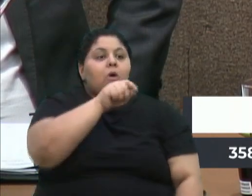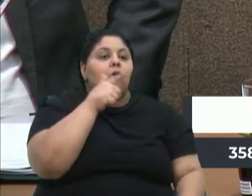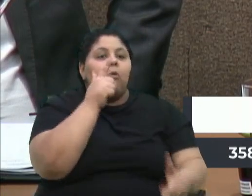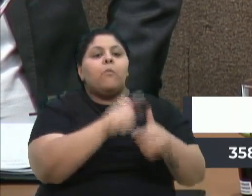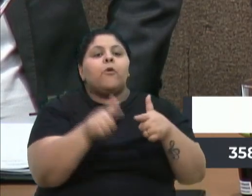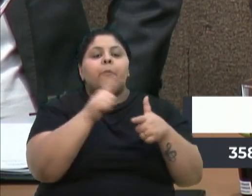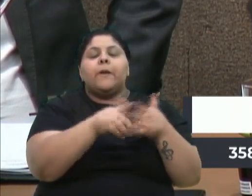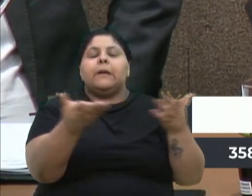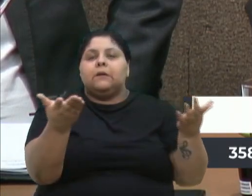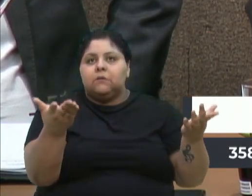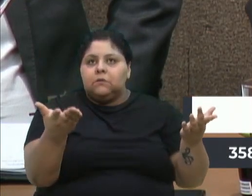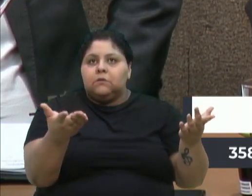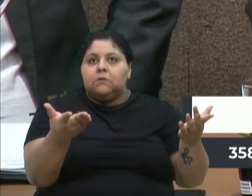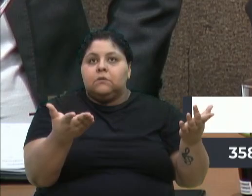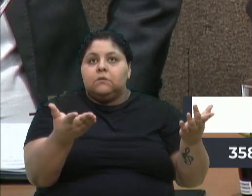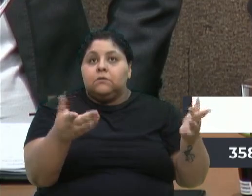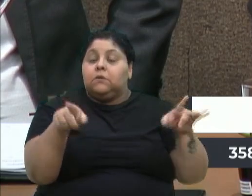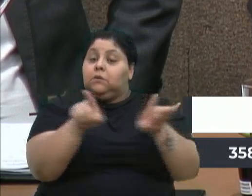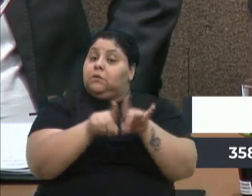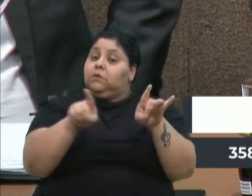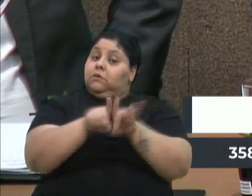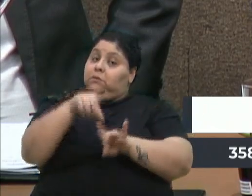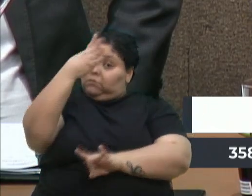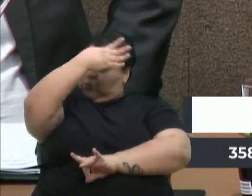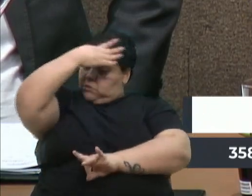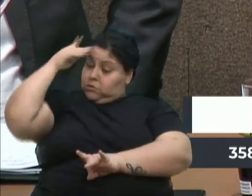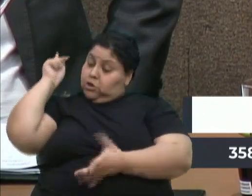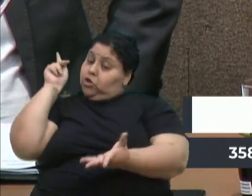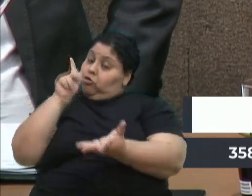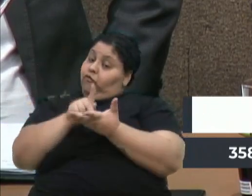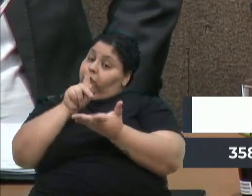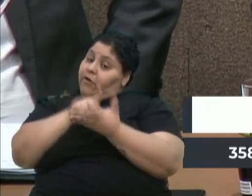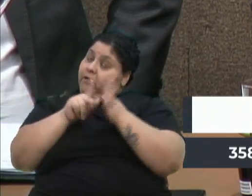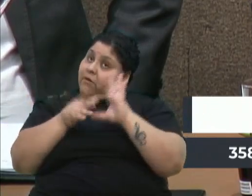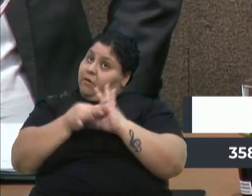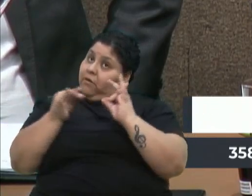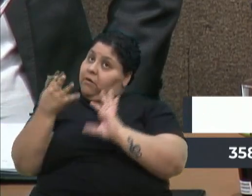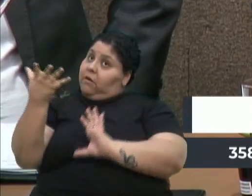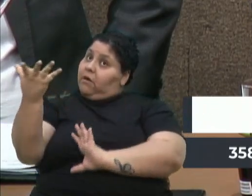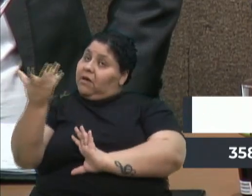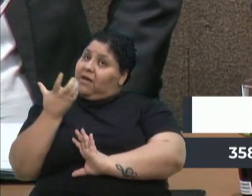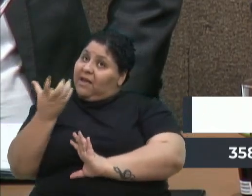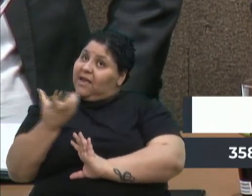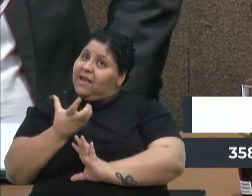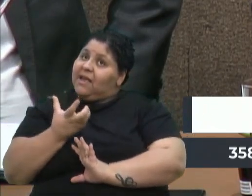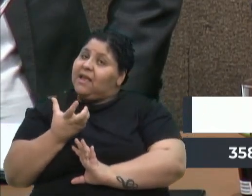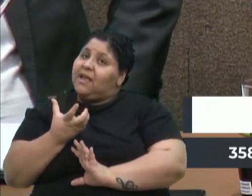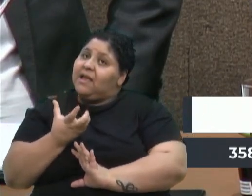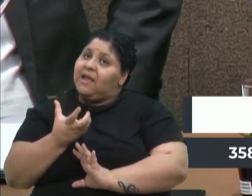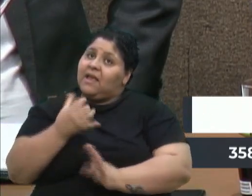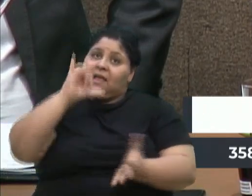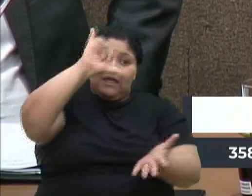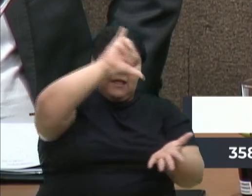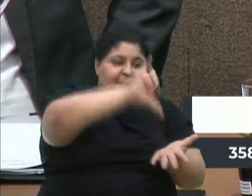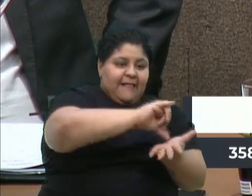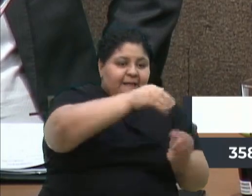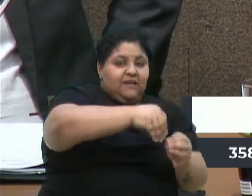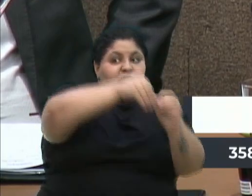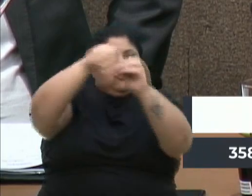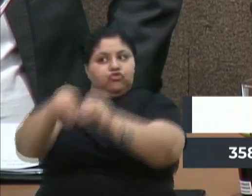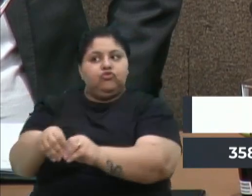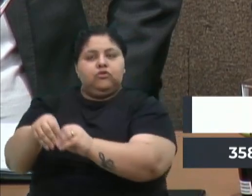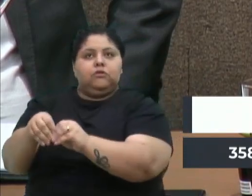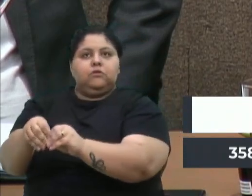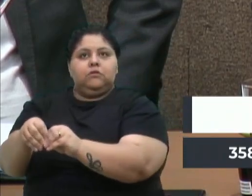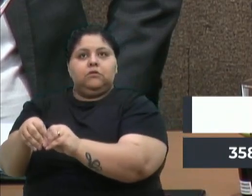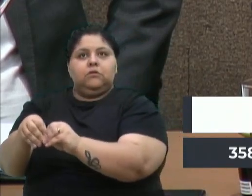E outra coisa, não vamos esquecer que os verdadeiros liberais, eles querem a descentralização do poder.